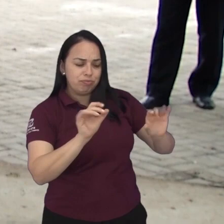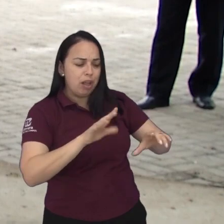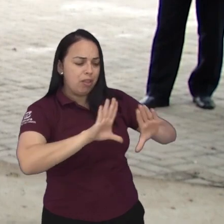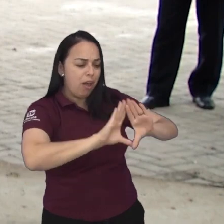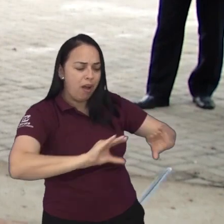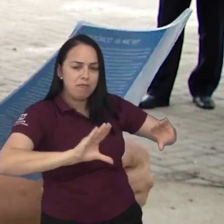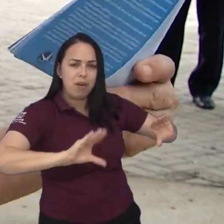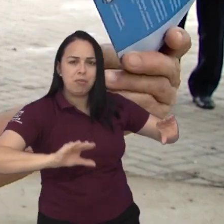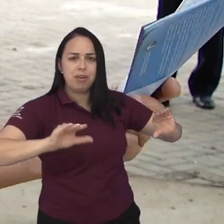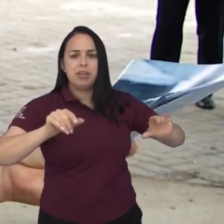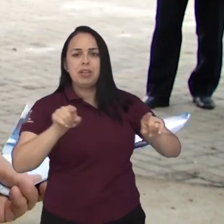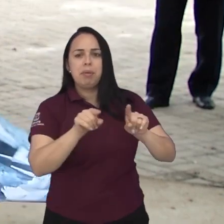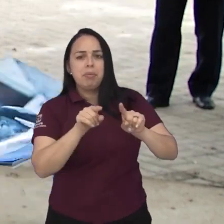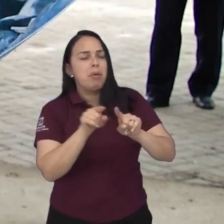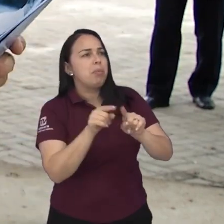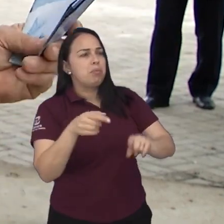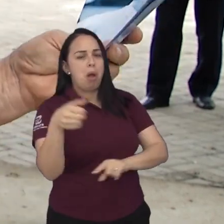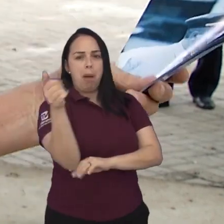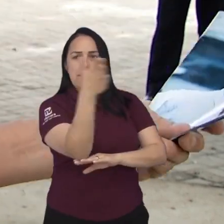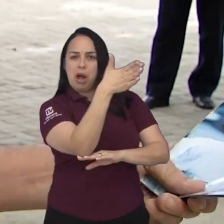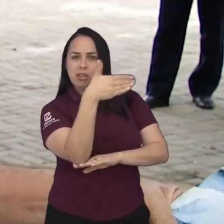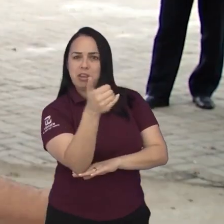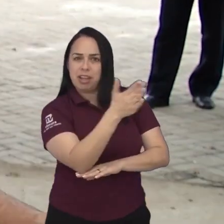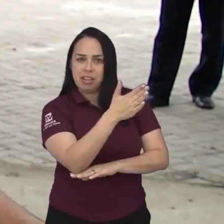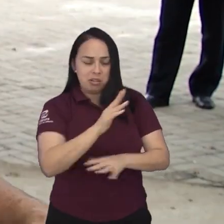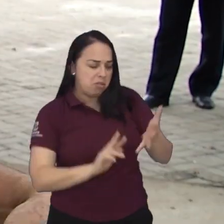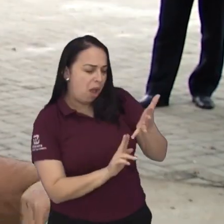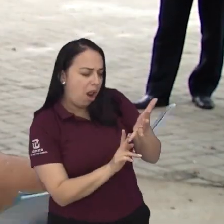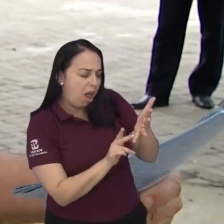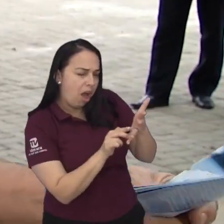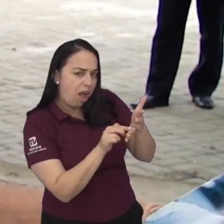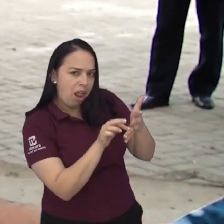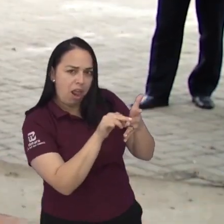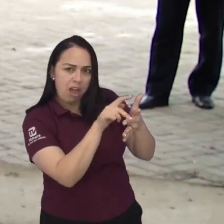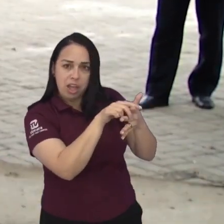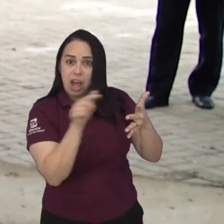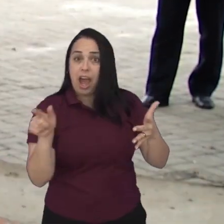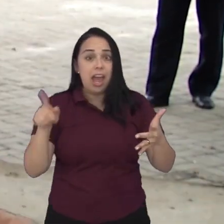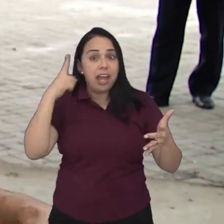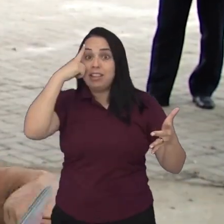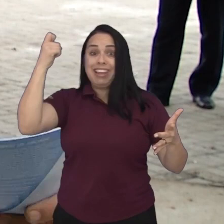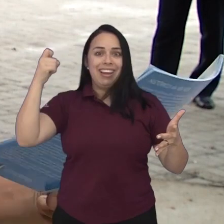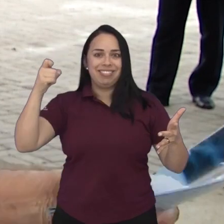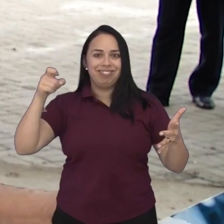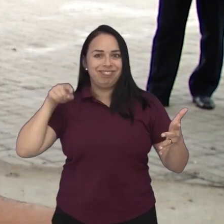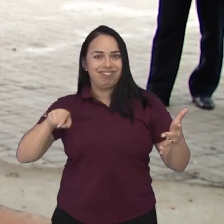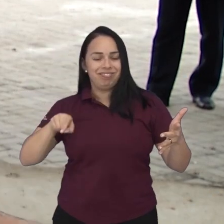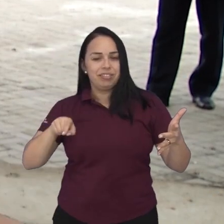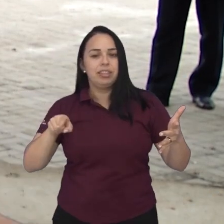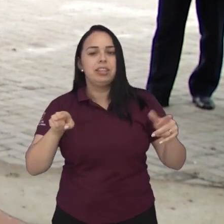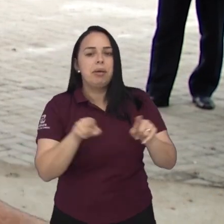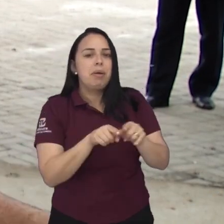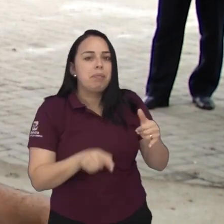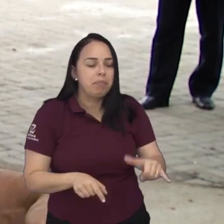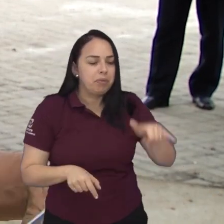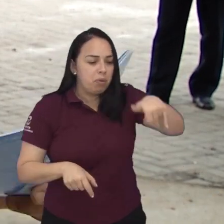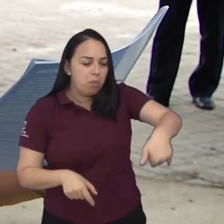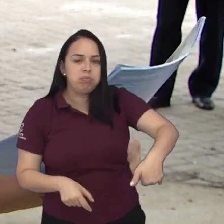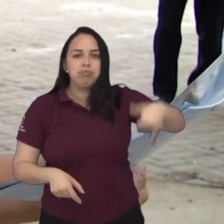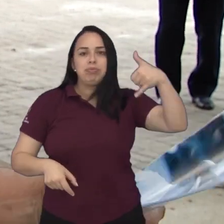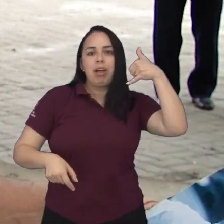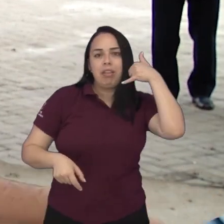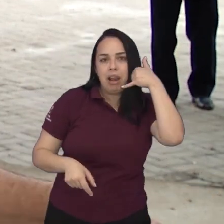brasilidade, o laboratório, a bandeira no mastro, as escadas de pé trocado, entendeu? Aí, o telefone que ele